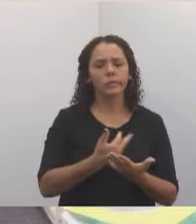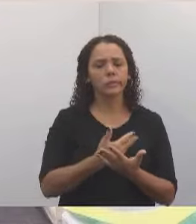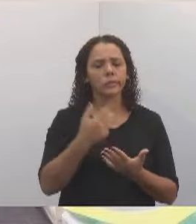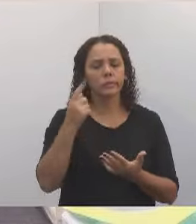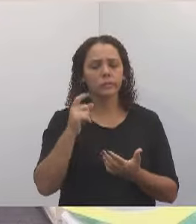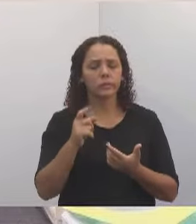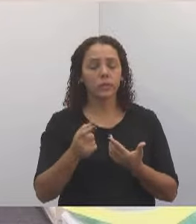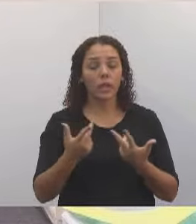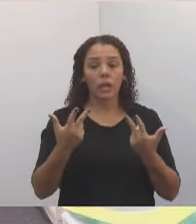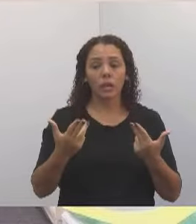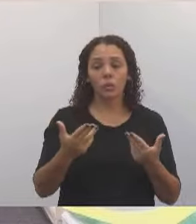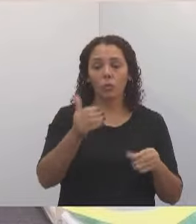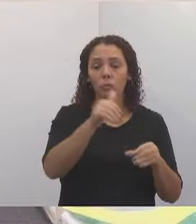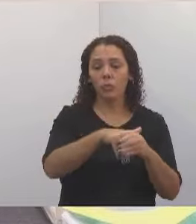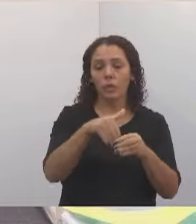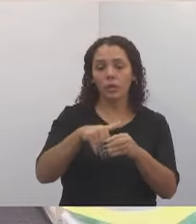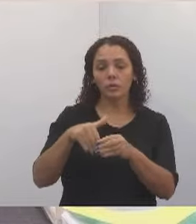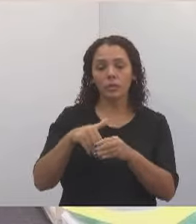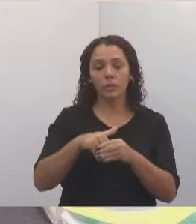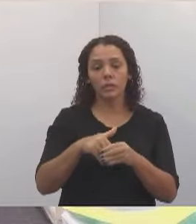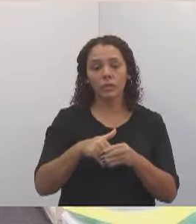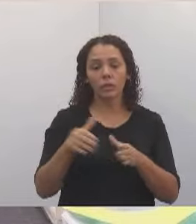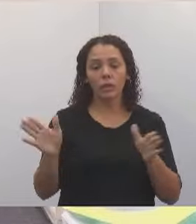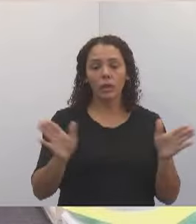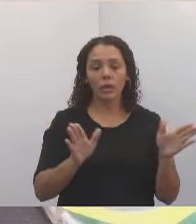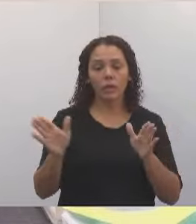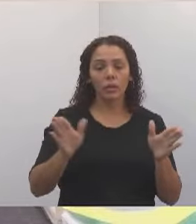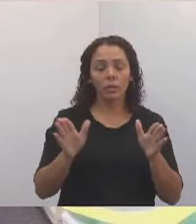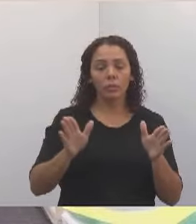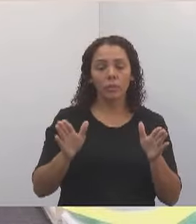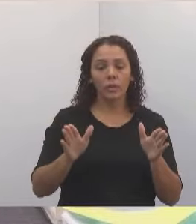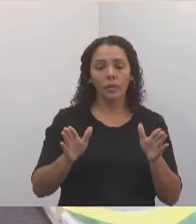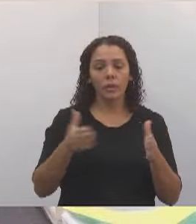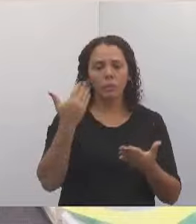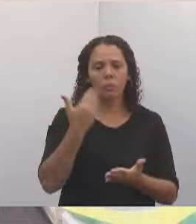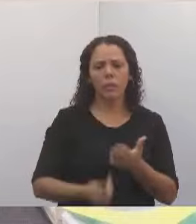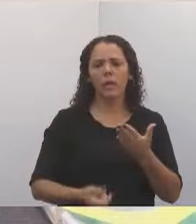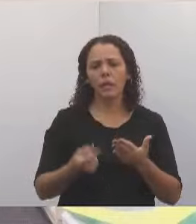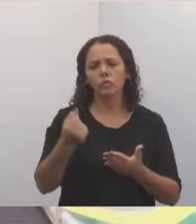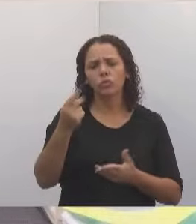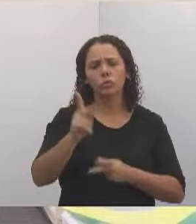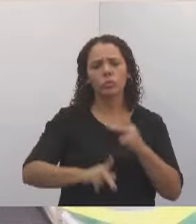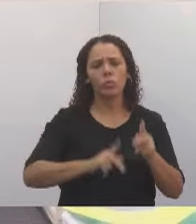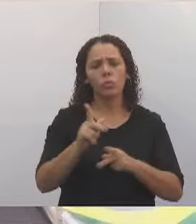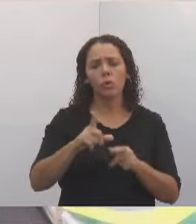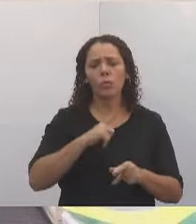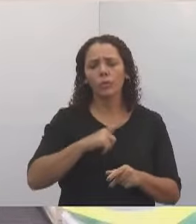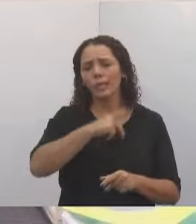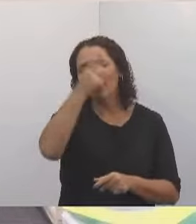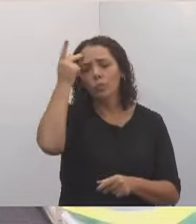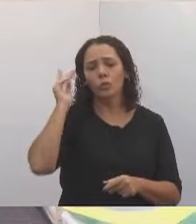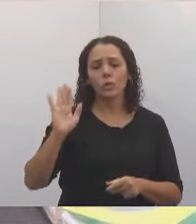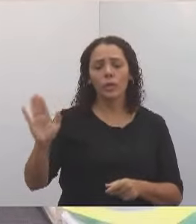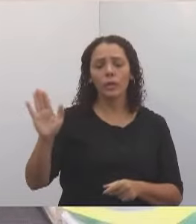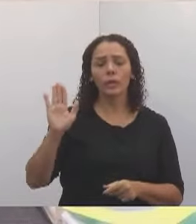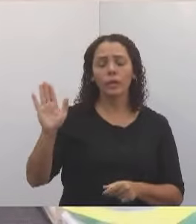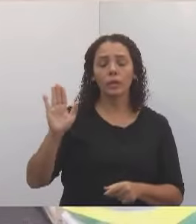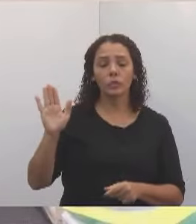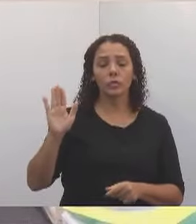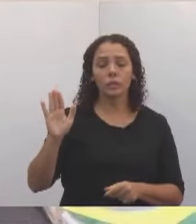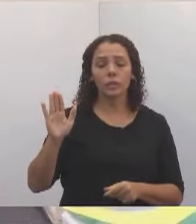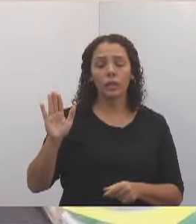vê um desperdício de dinheiro público, você vê que já tem candidato que está com um indie